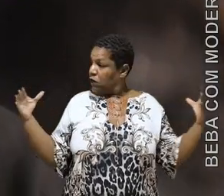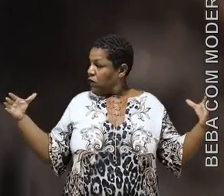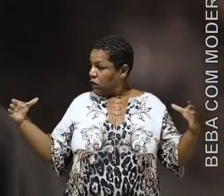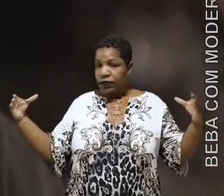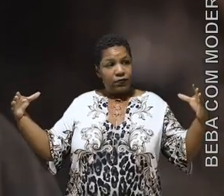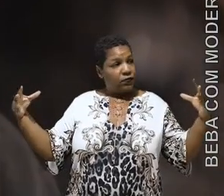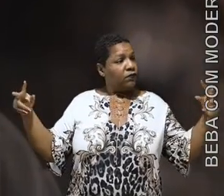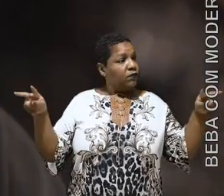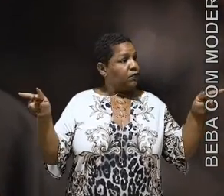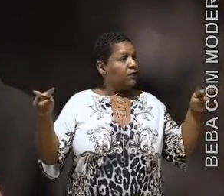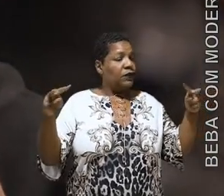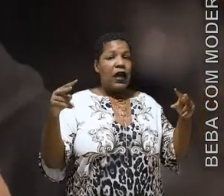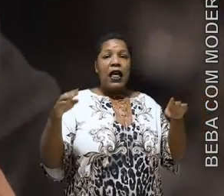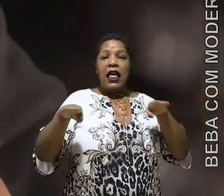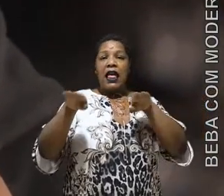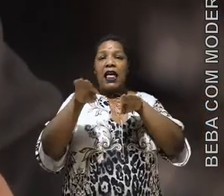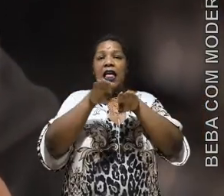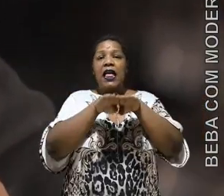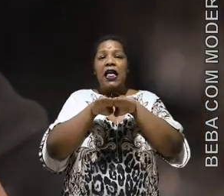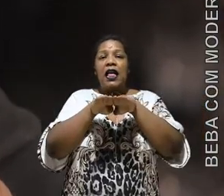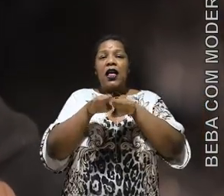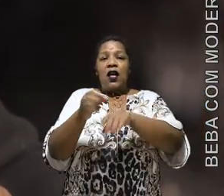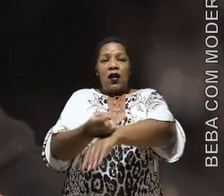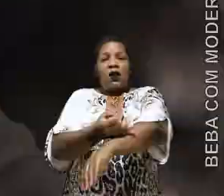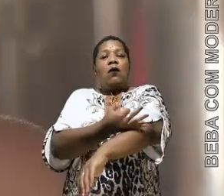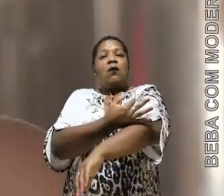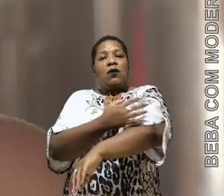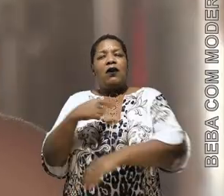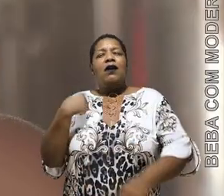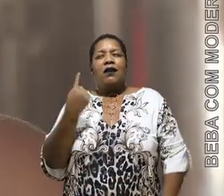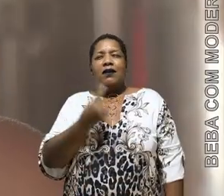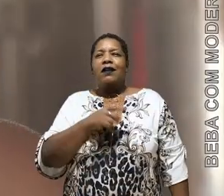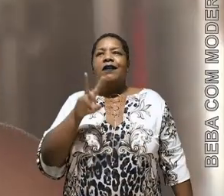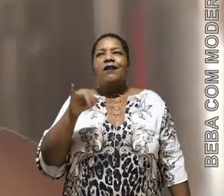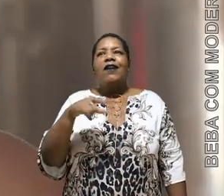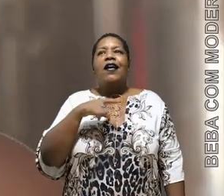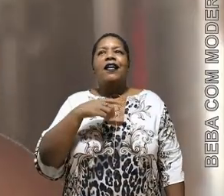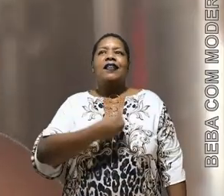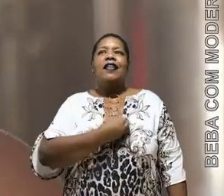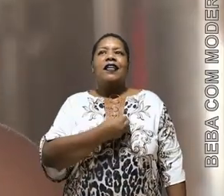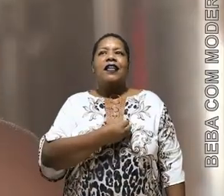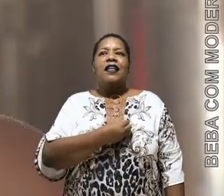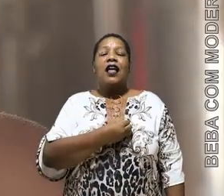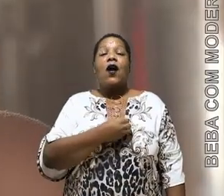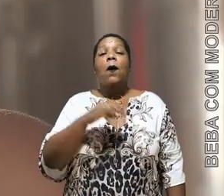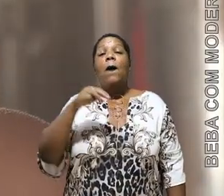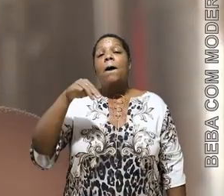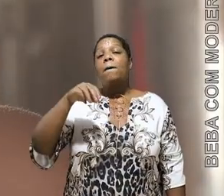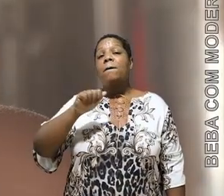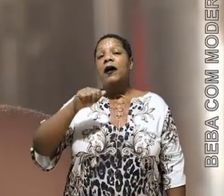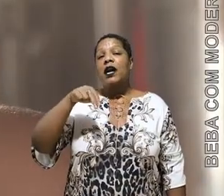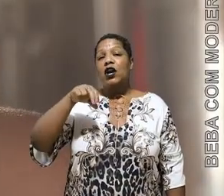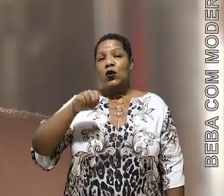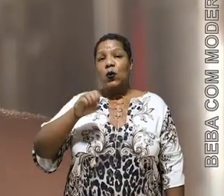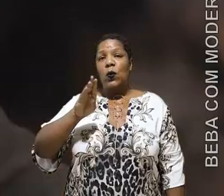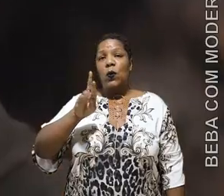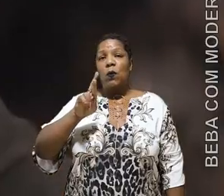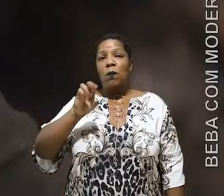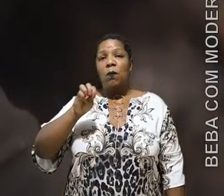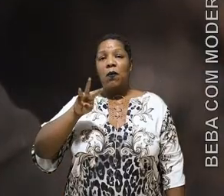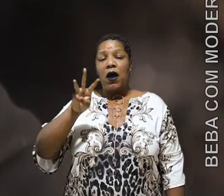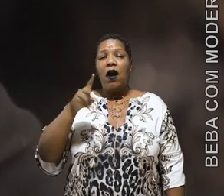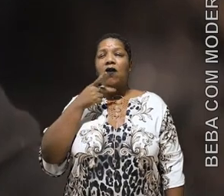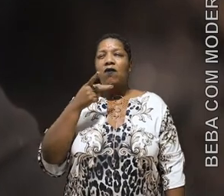contado então eu acredito que a saída para dentro a partir do momento que nós olhamos para dentro a partir do momento nós tivemos o equilíbrio emocional